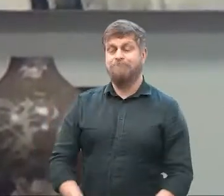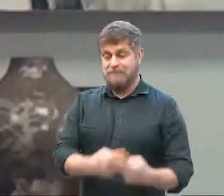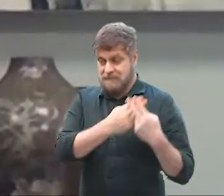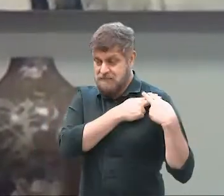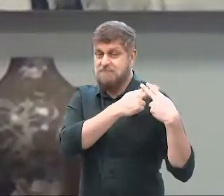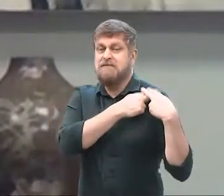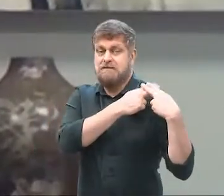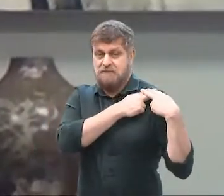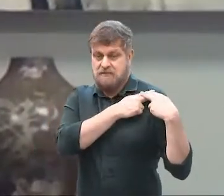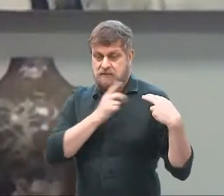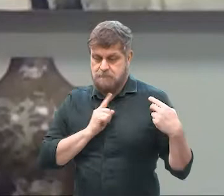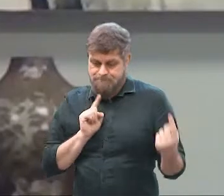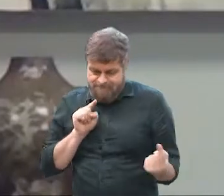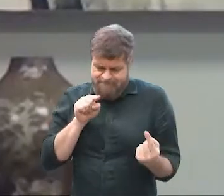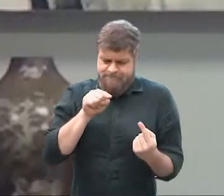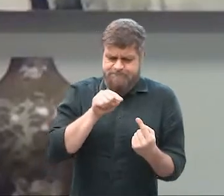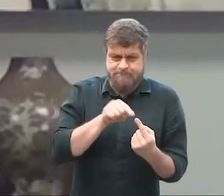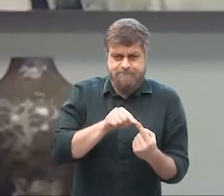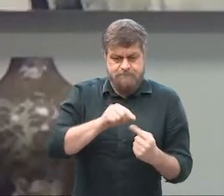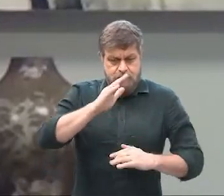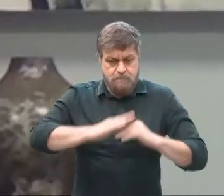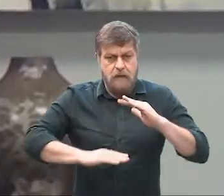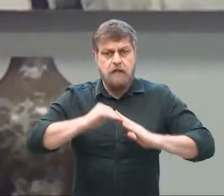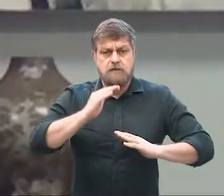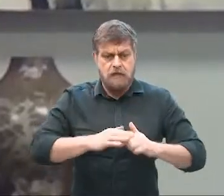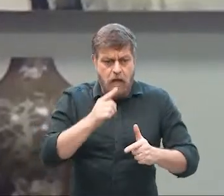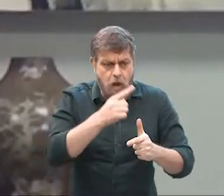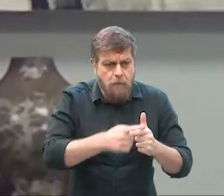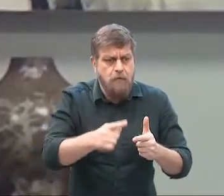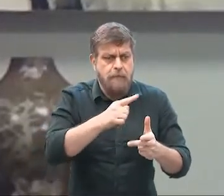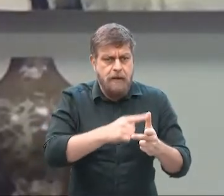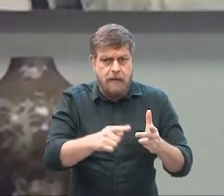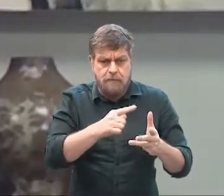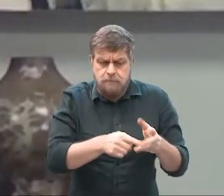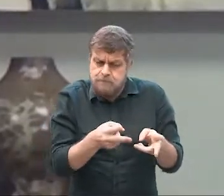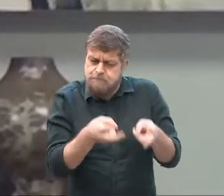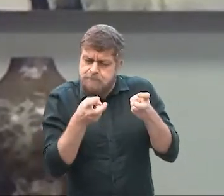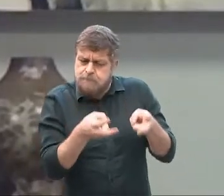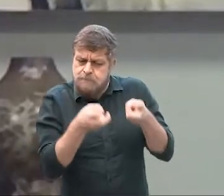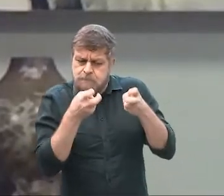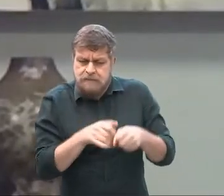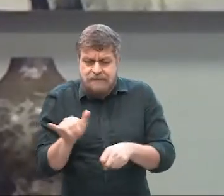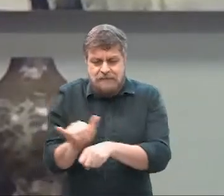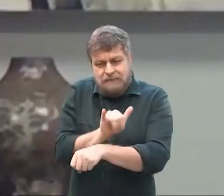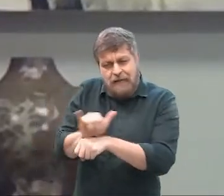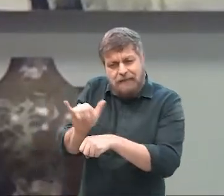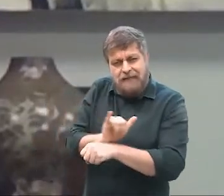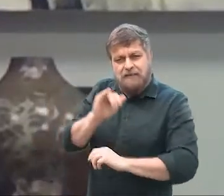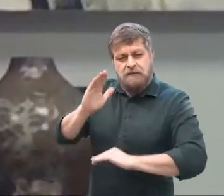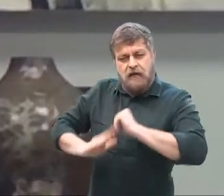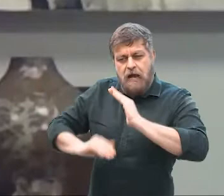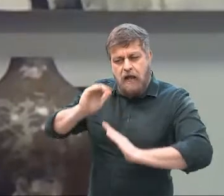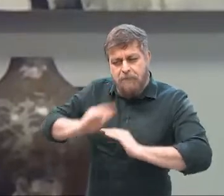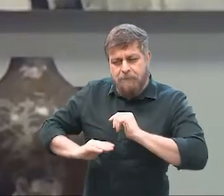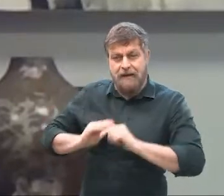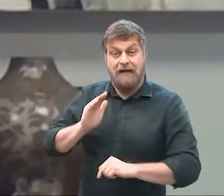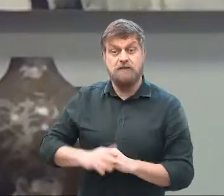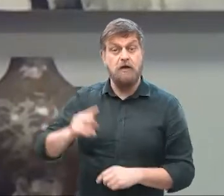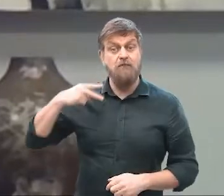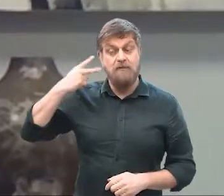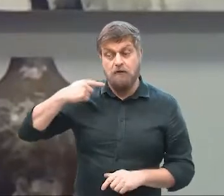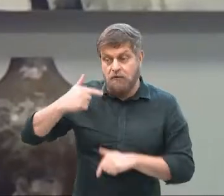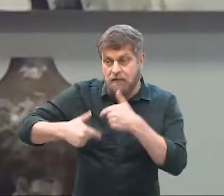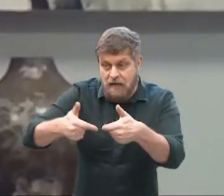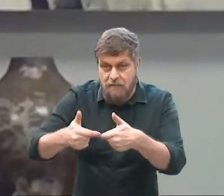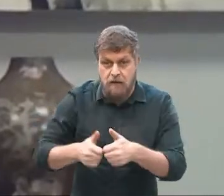de participar ativamente dos problemas. As medidas, as ações, os trabalhos dos vereadores